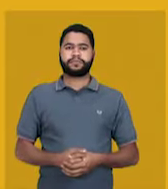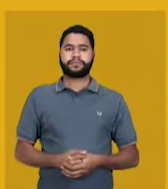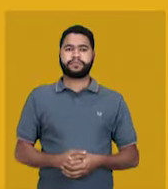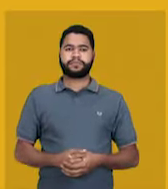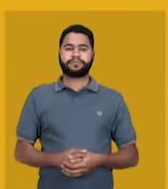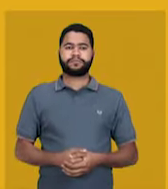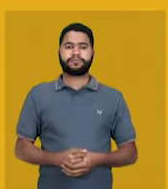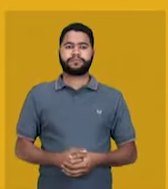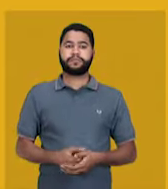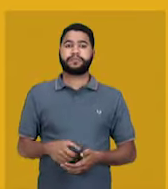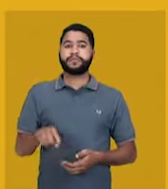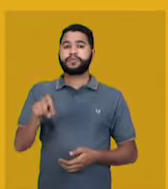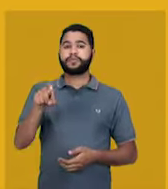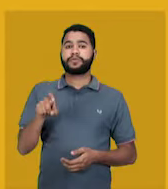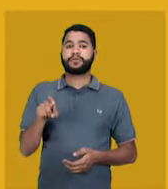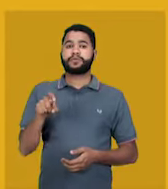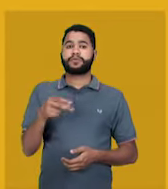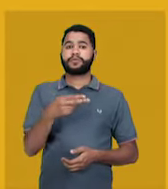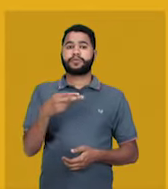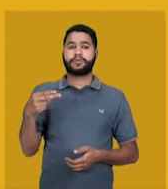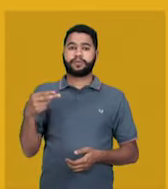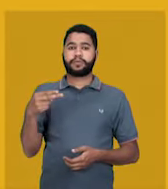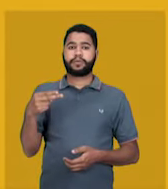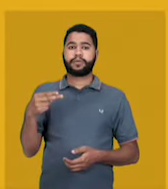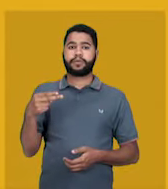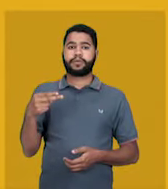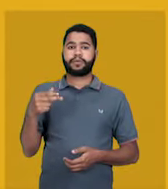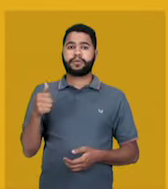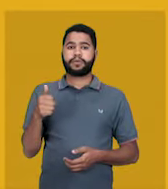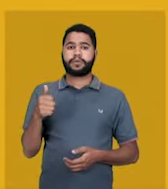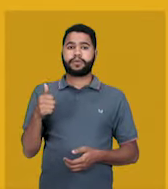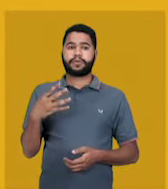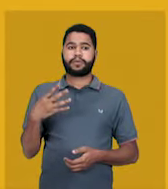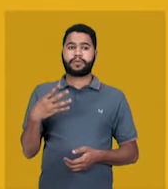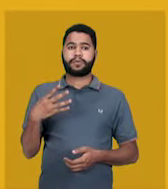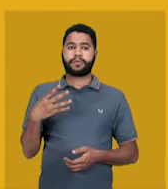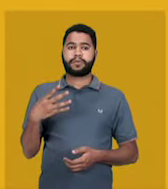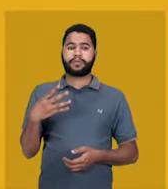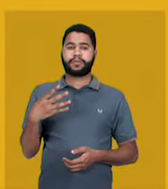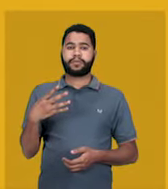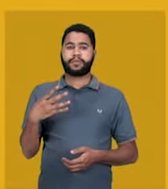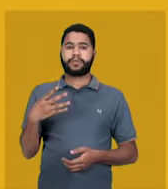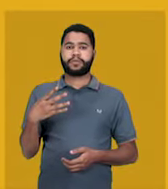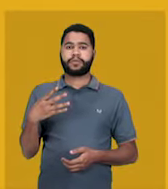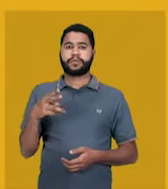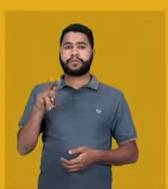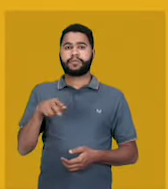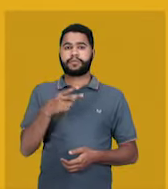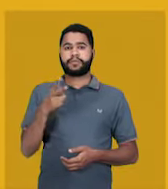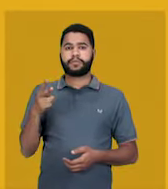Então, x é igual a 14π sobre 3.